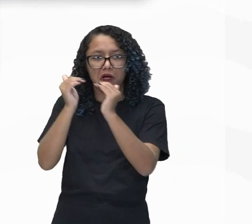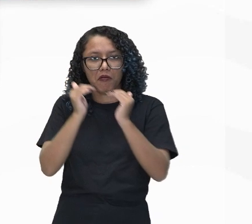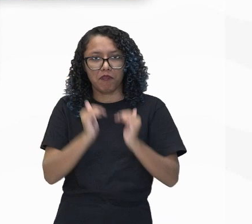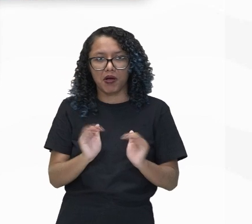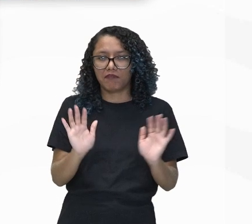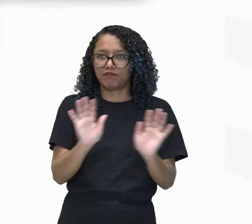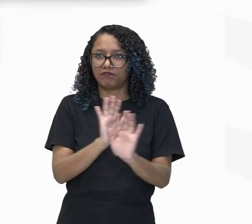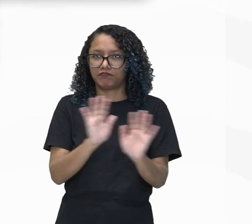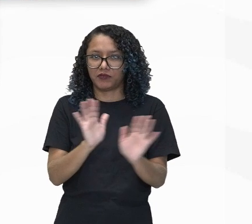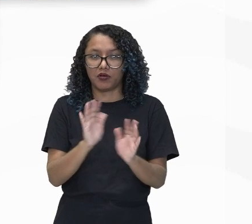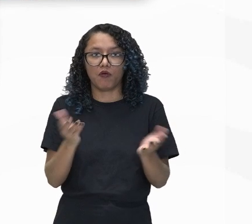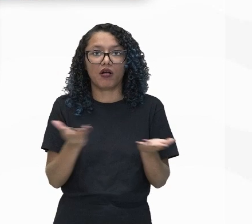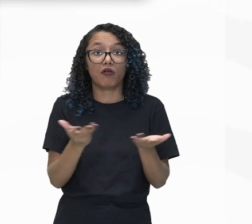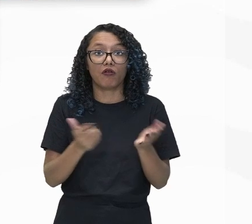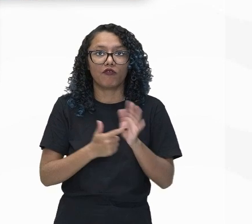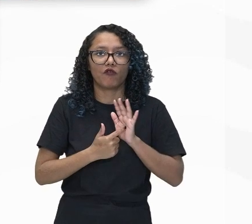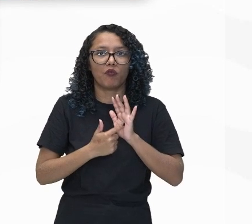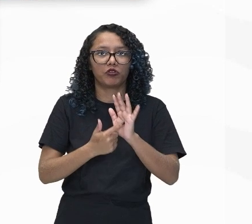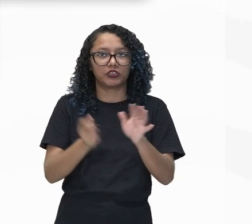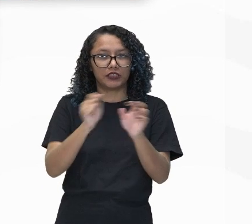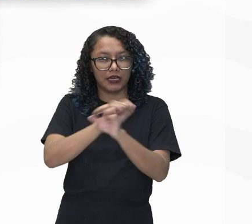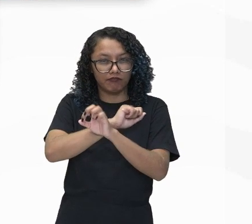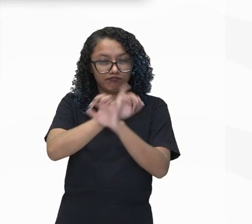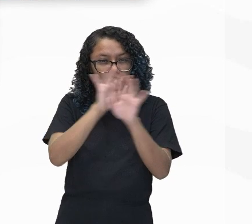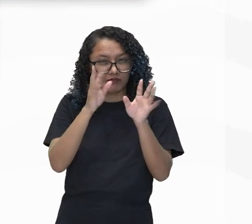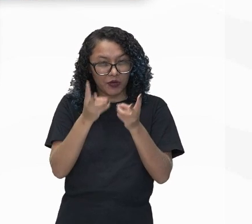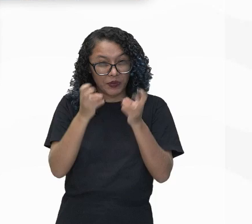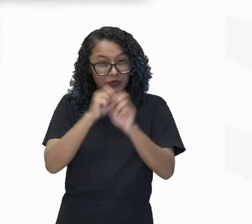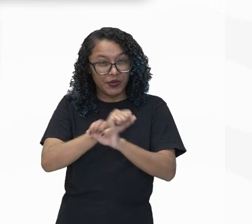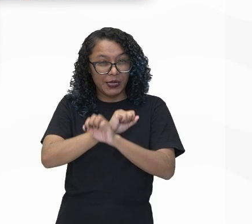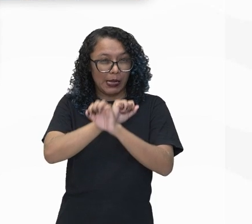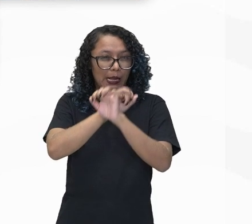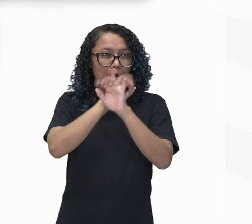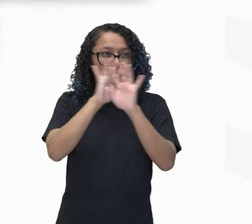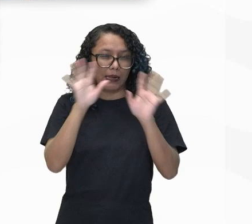a gente vai perceber com mais clareza isso. Ó. Vejam bem,